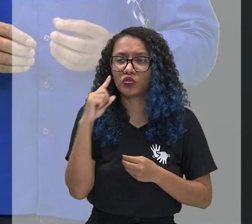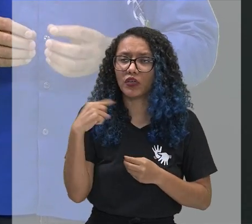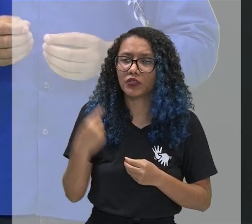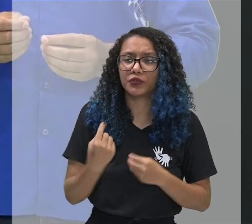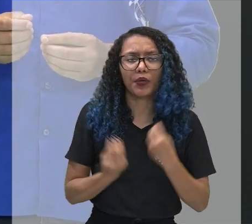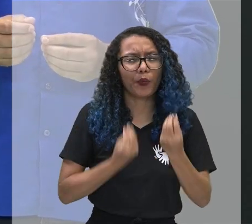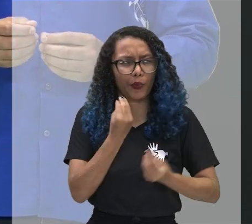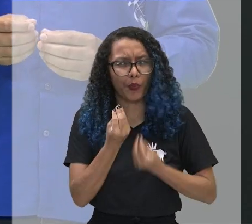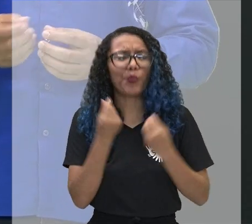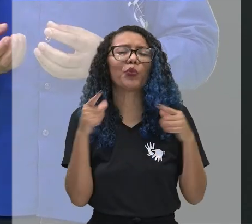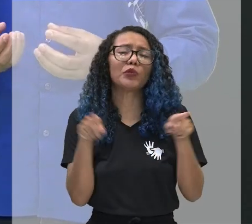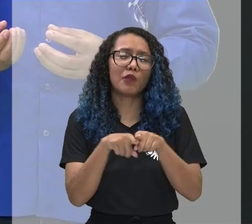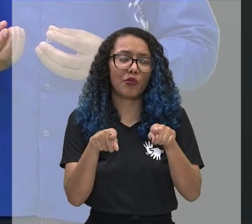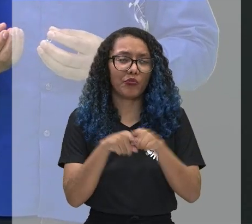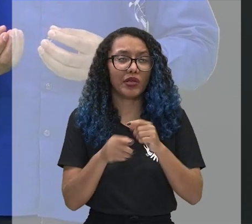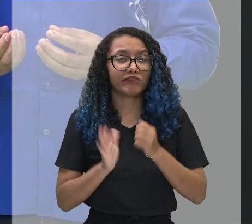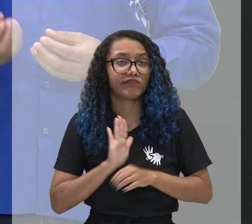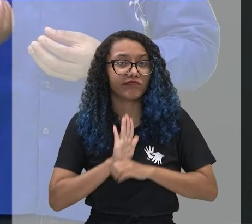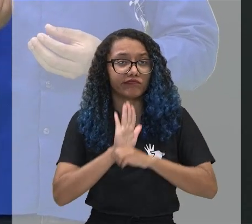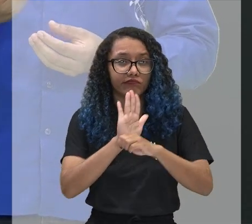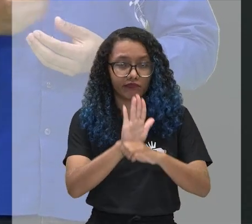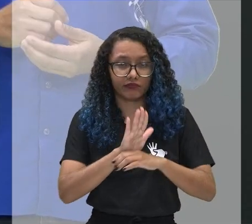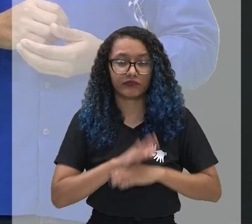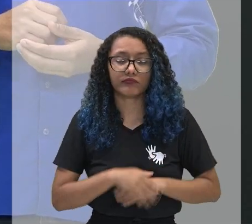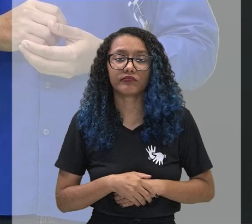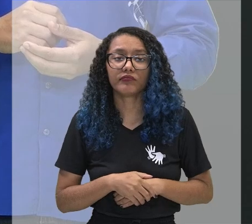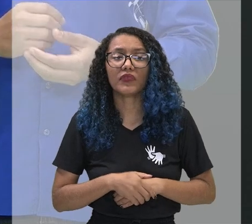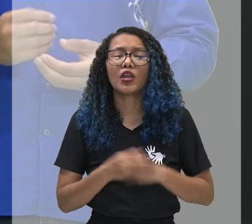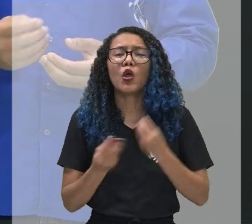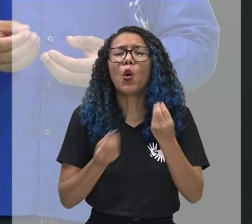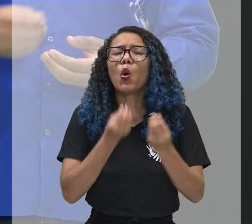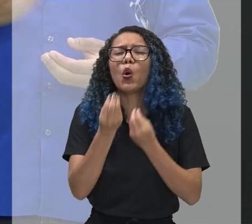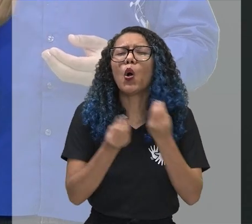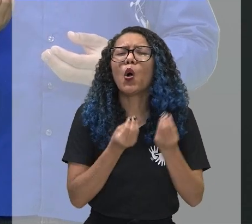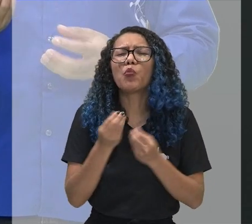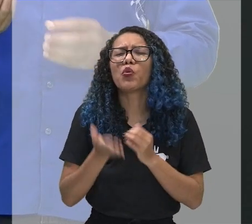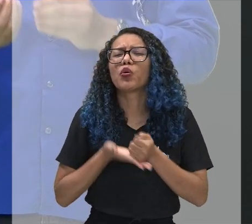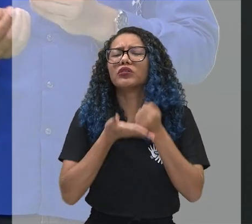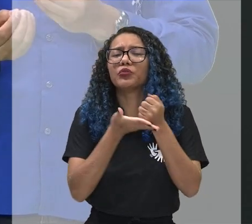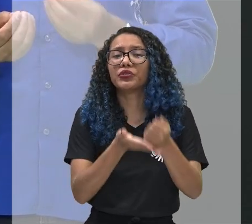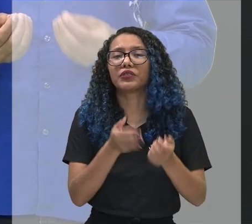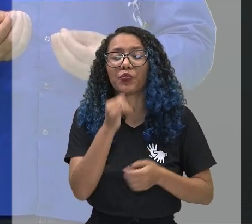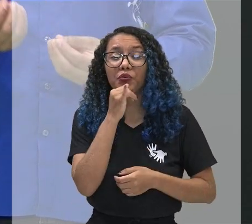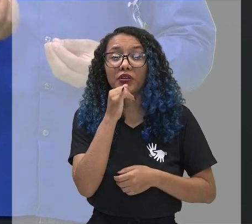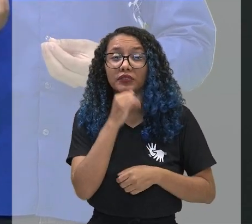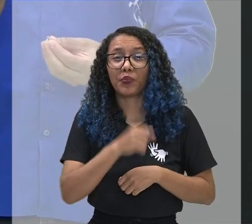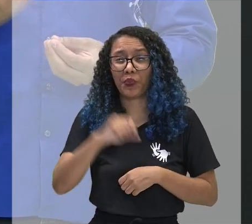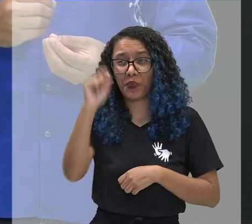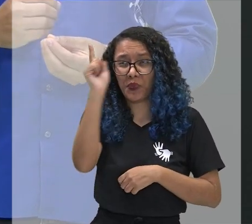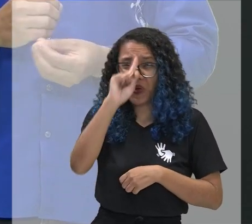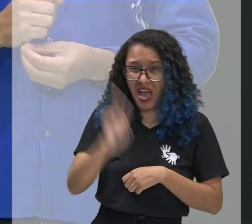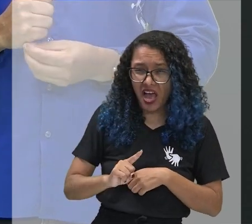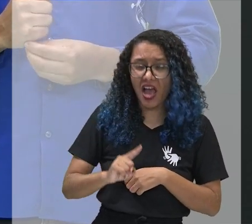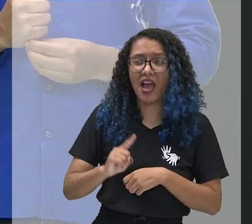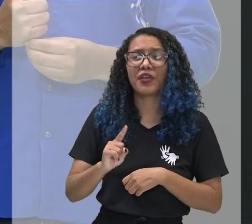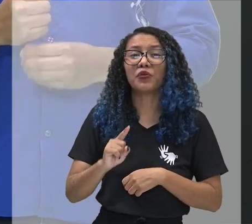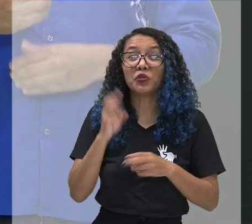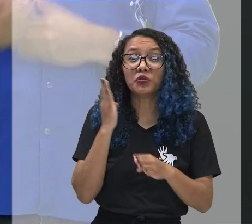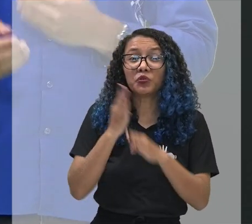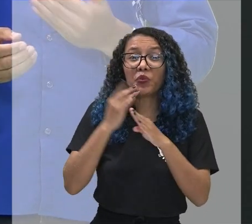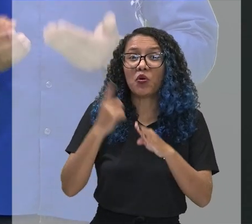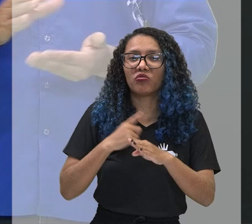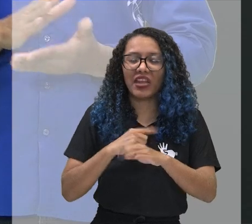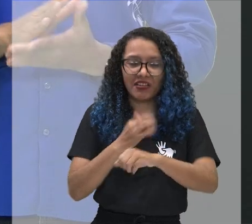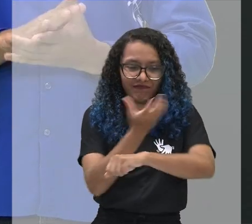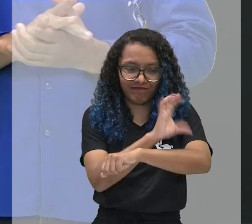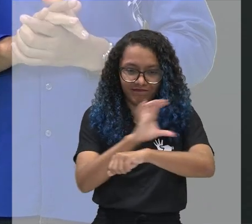contribuição dele foi determinar que os raios elétricos, que os raios são feitos de corrente elétrica, por